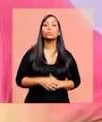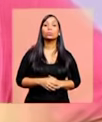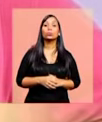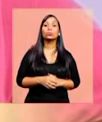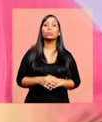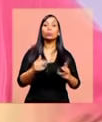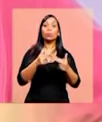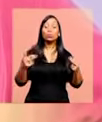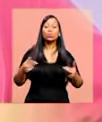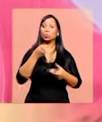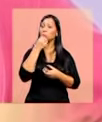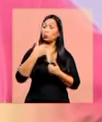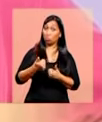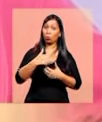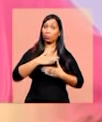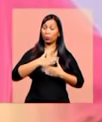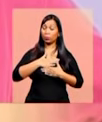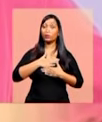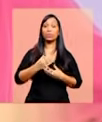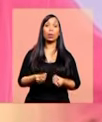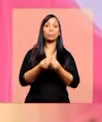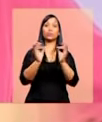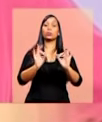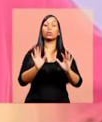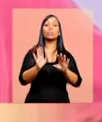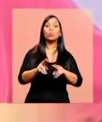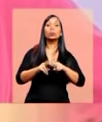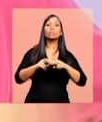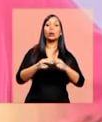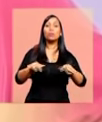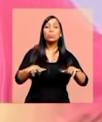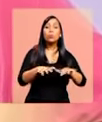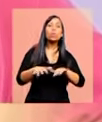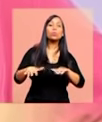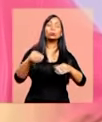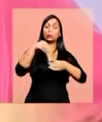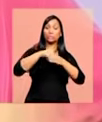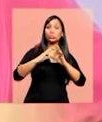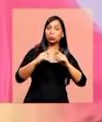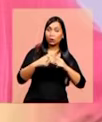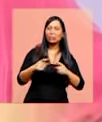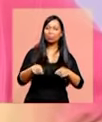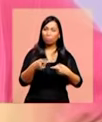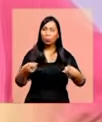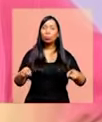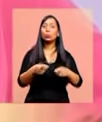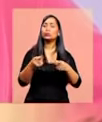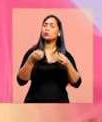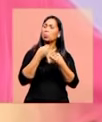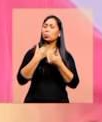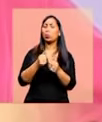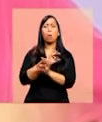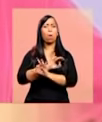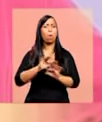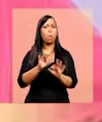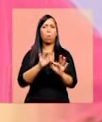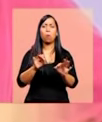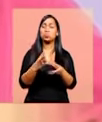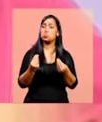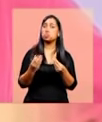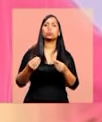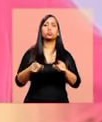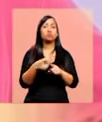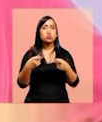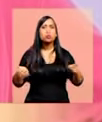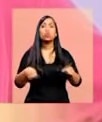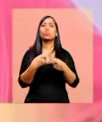sábado, que foi algo muito enriquecedor, não pela missa em si, mas pela música, que a musicalidade nas igrejas é genial, né?